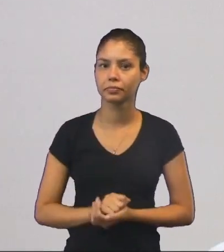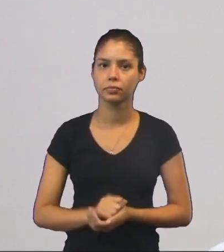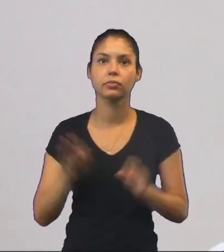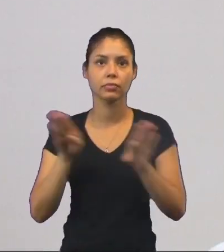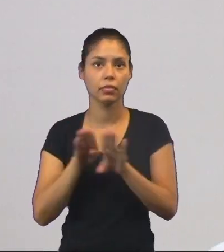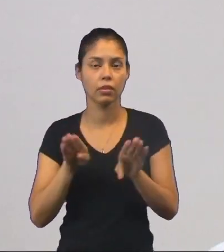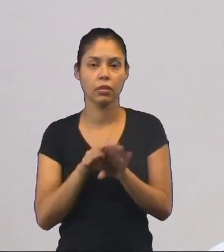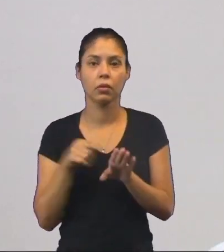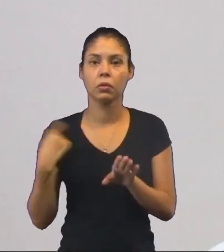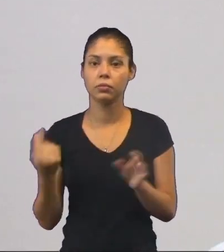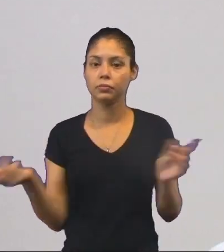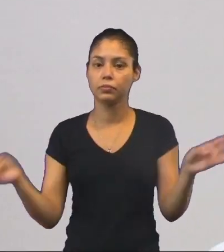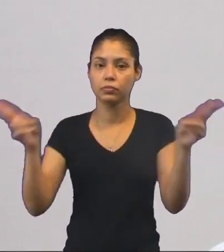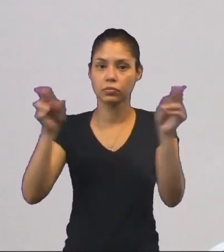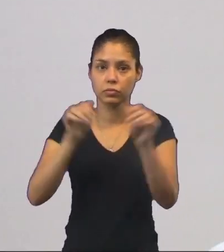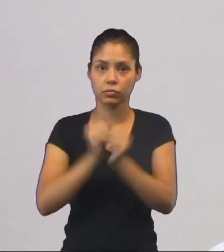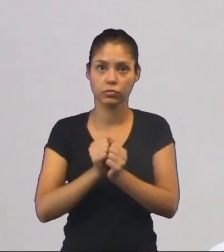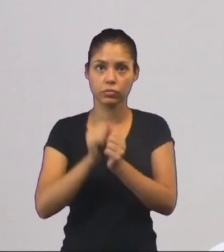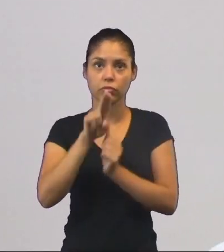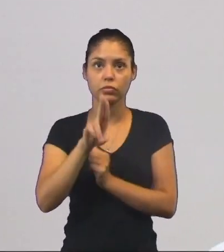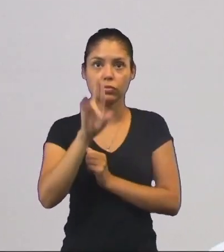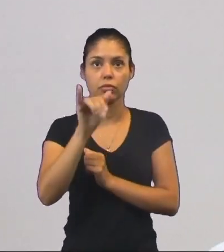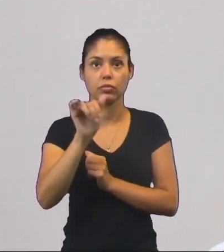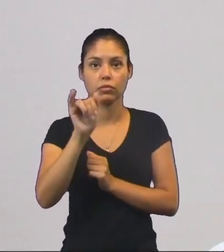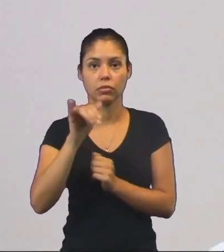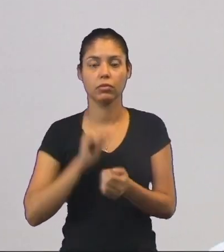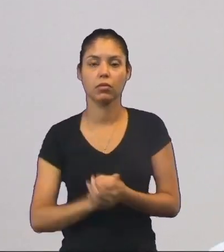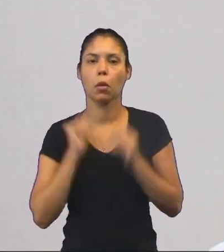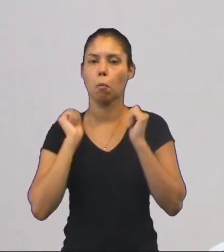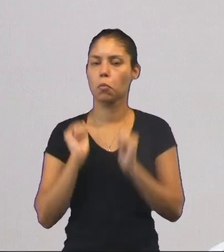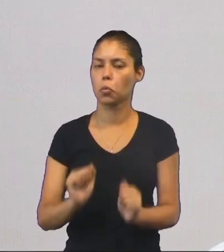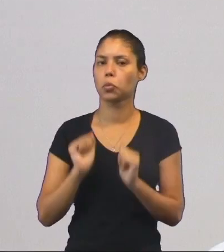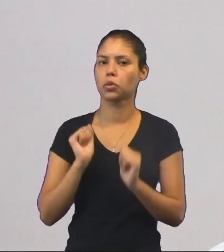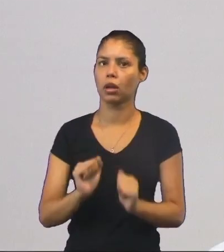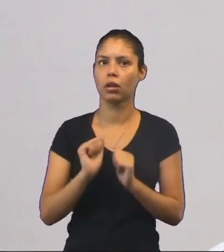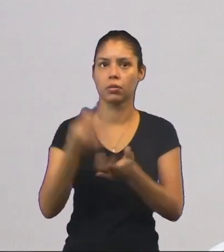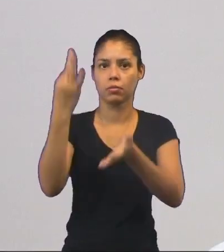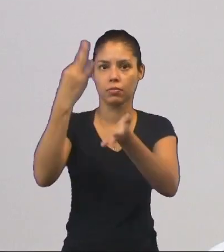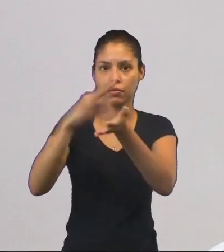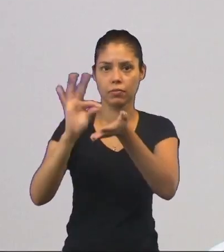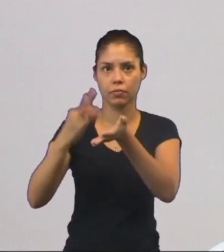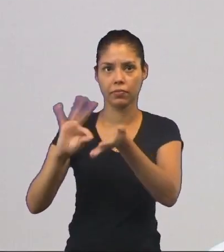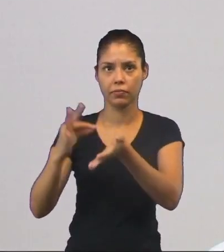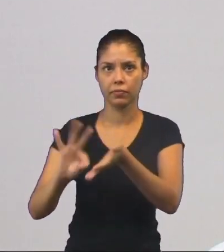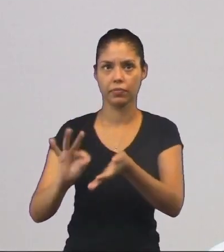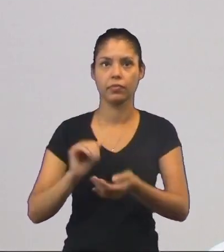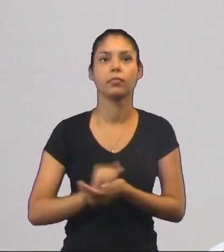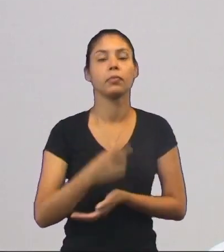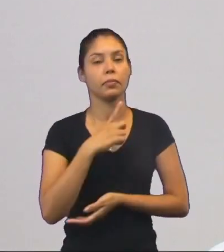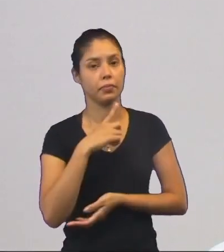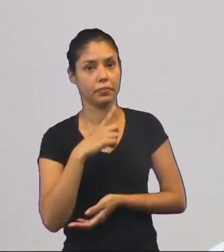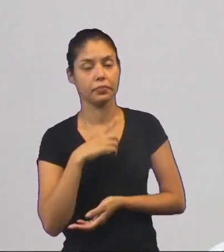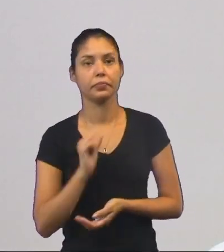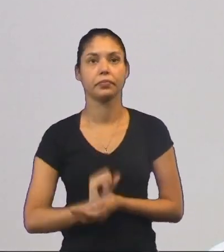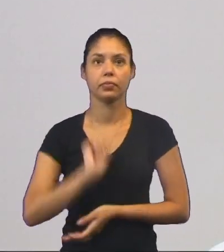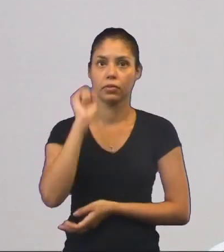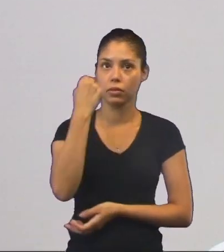né, uma União Astronômica Internacional para que eles pudessem registrar. Então,